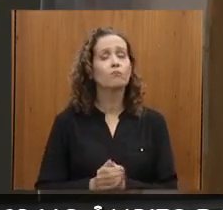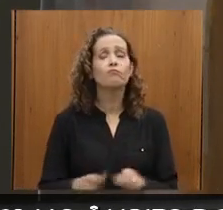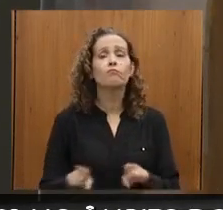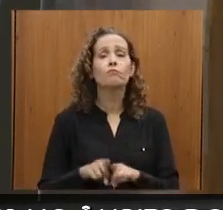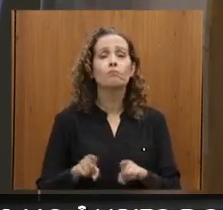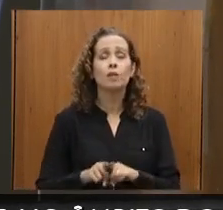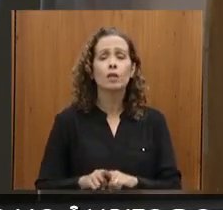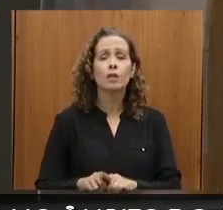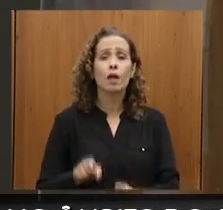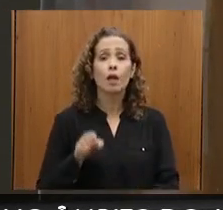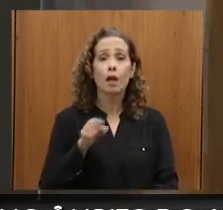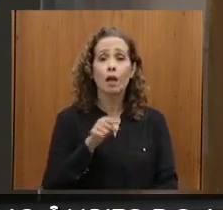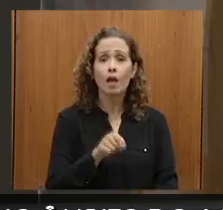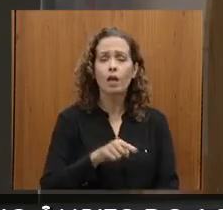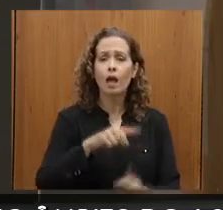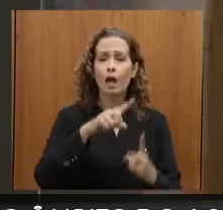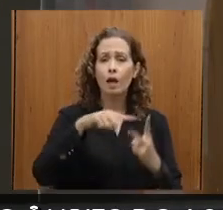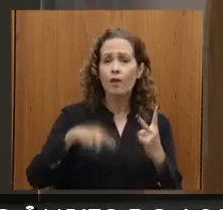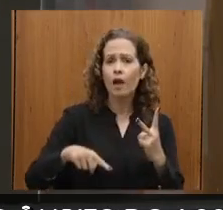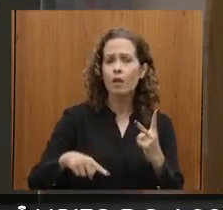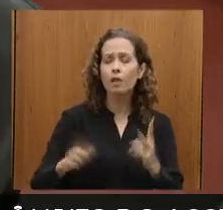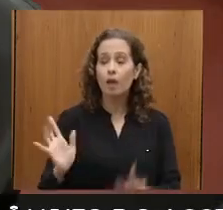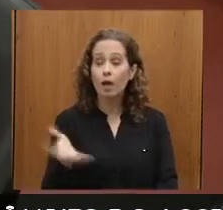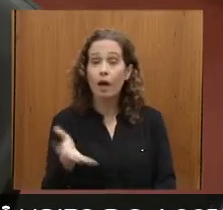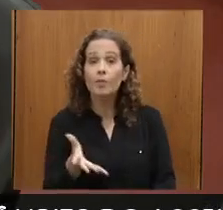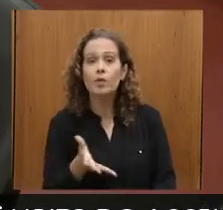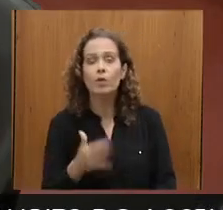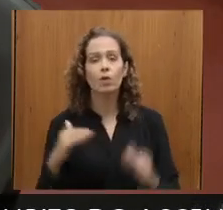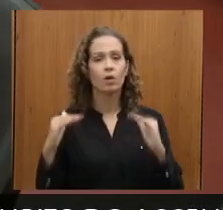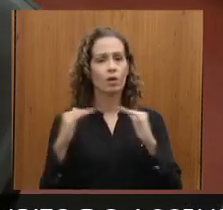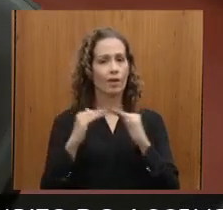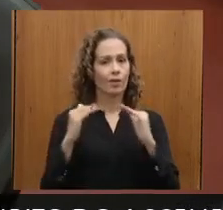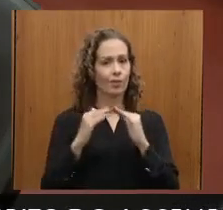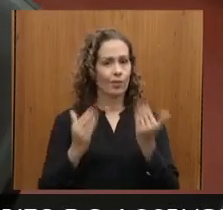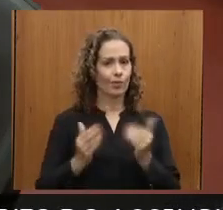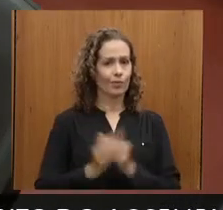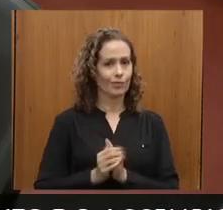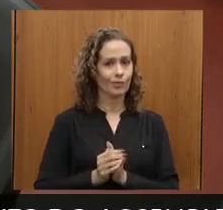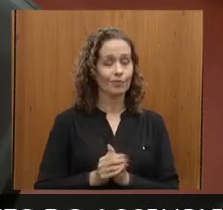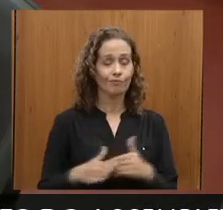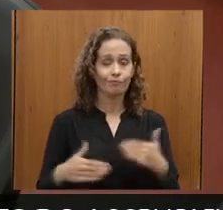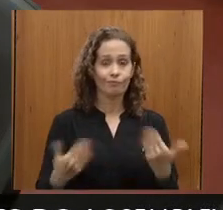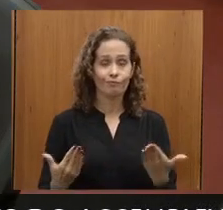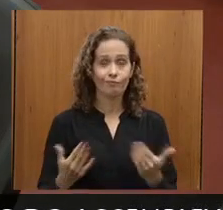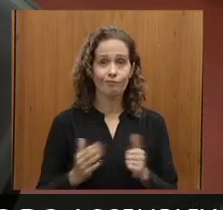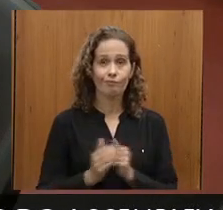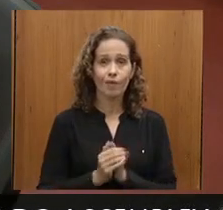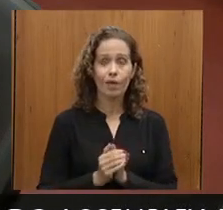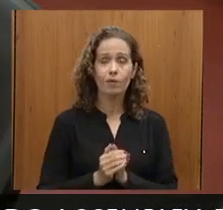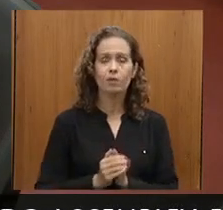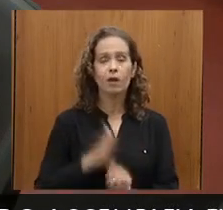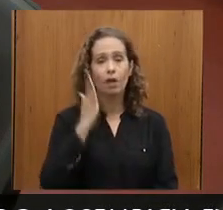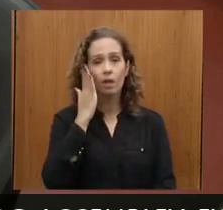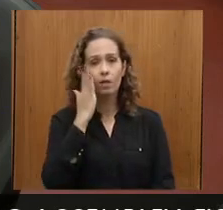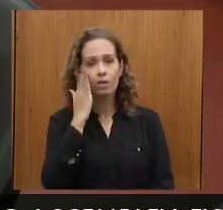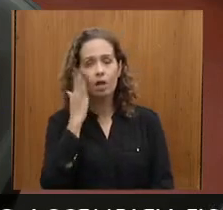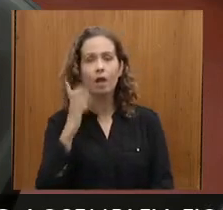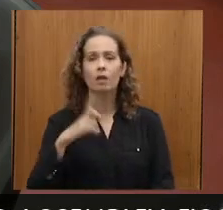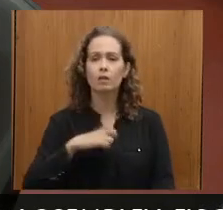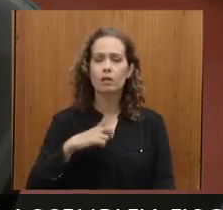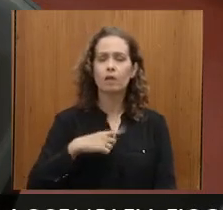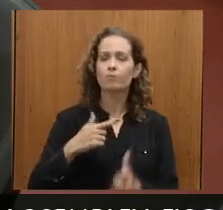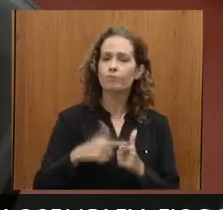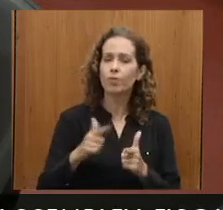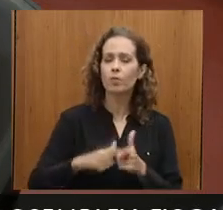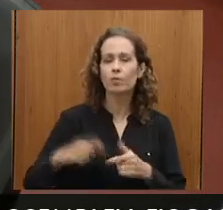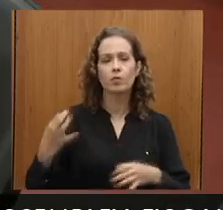apressou em fazer um acordo. Nesse ponto, eu acredito que, eu sei que tem questões jurídicas,